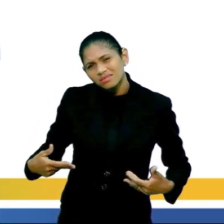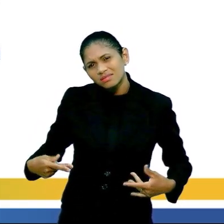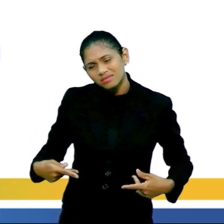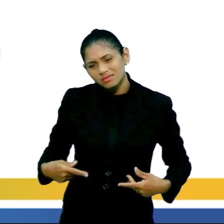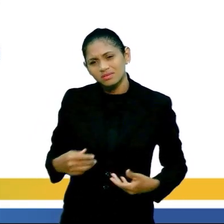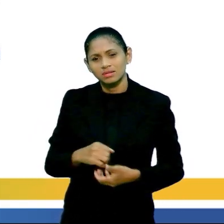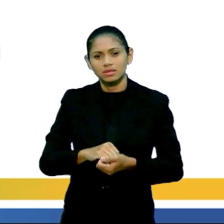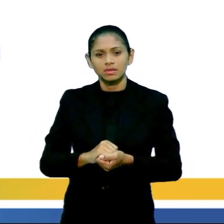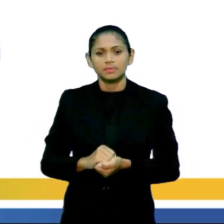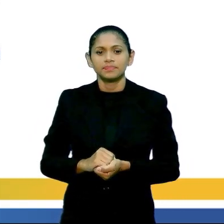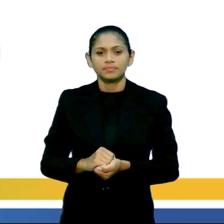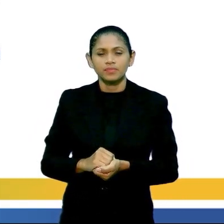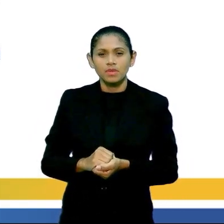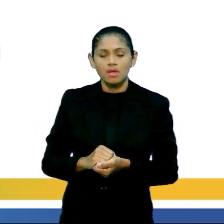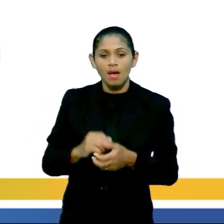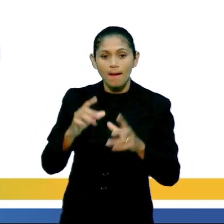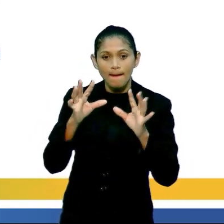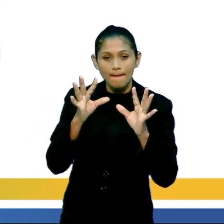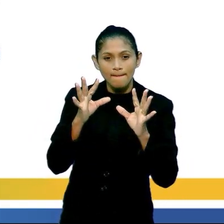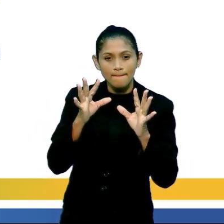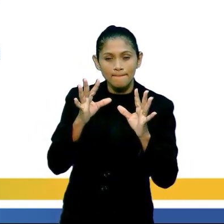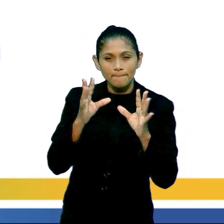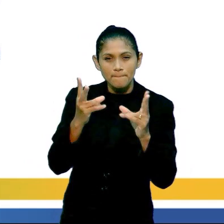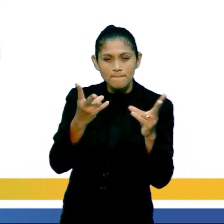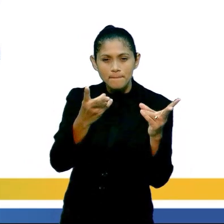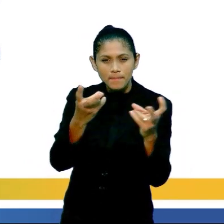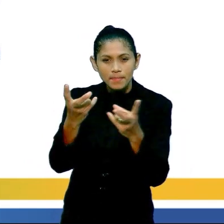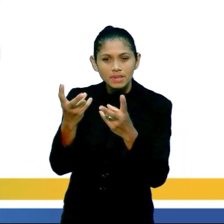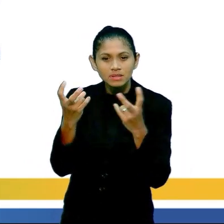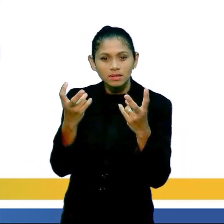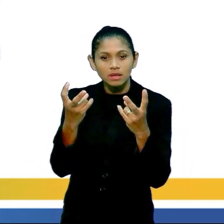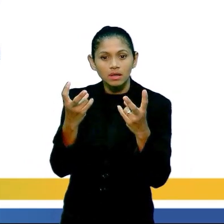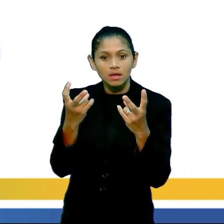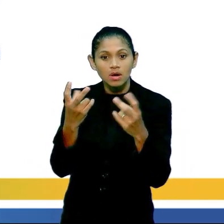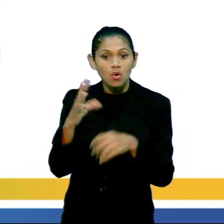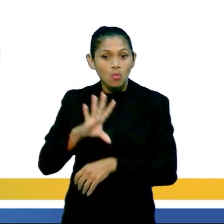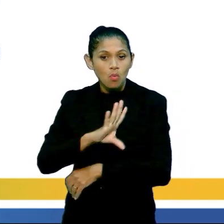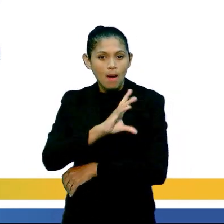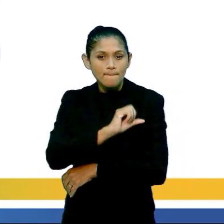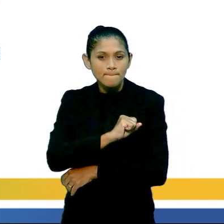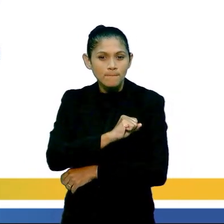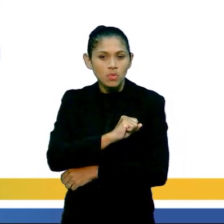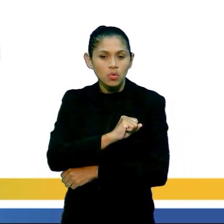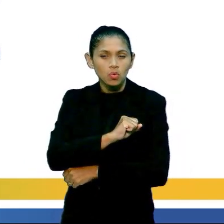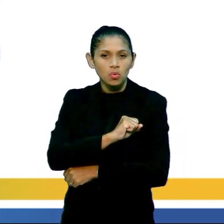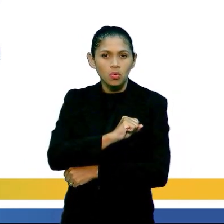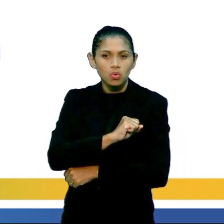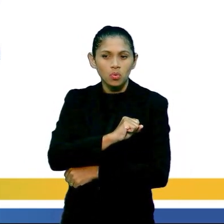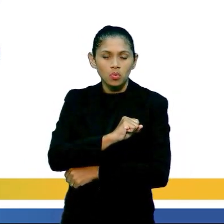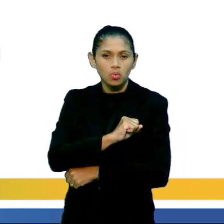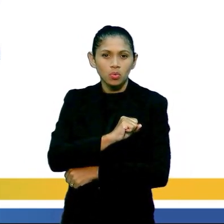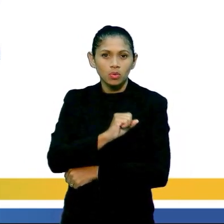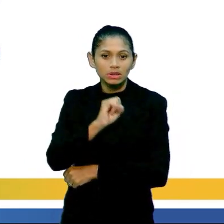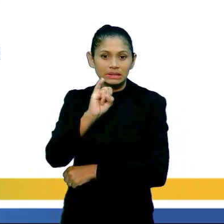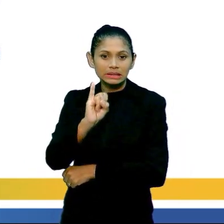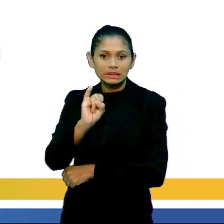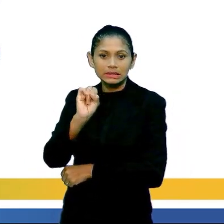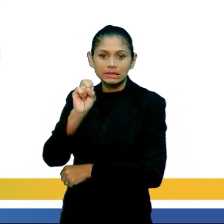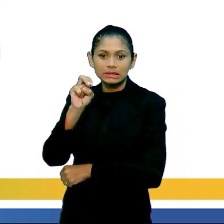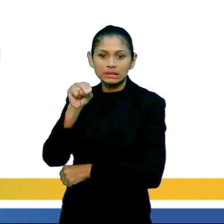maneira exaltada e dramática na sua escrita. Agora sim, galera, agora a gente vamos, né,